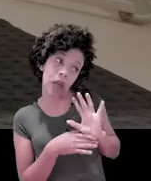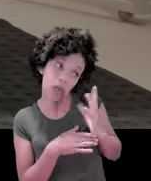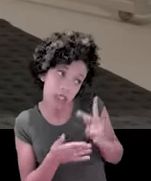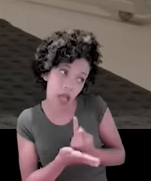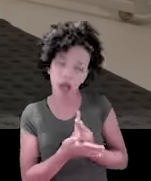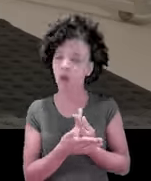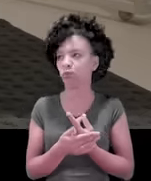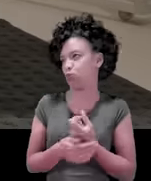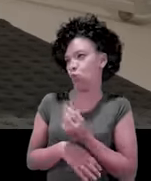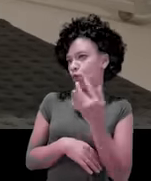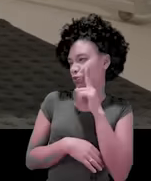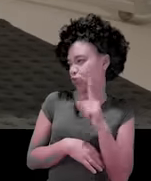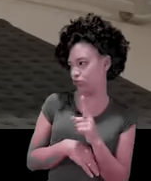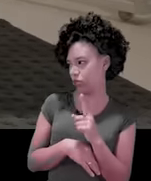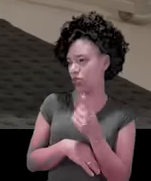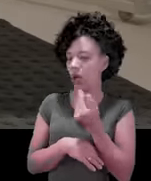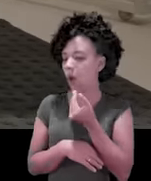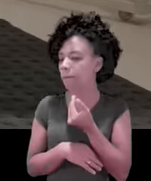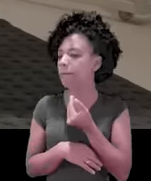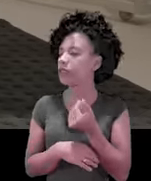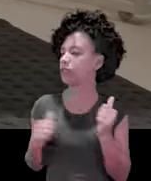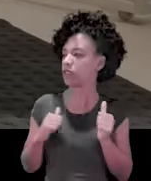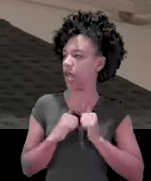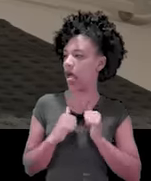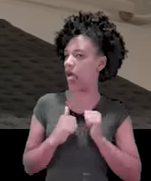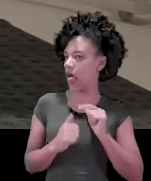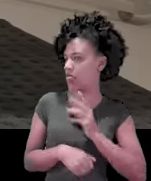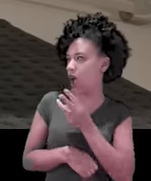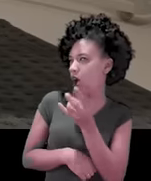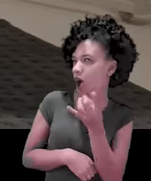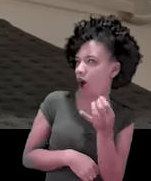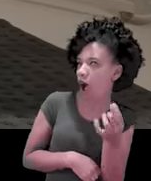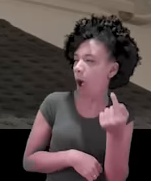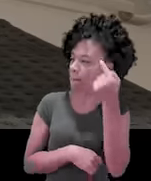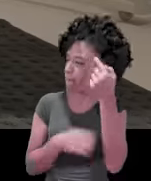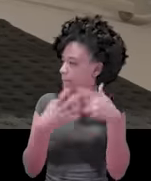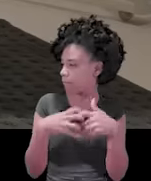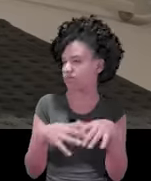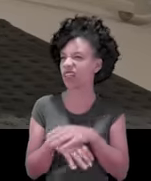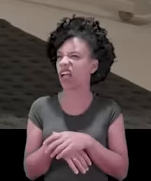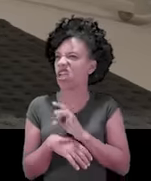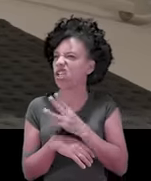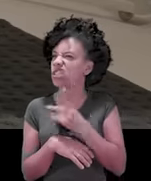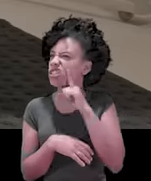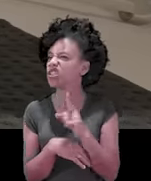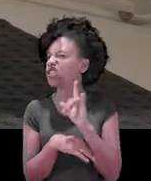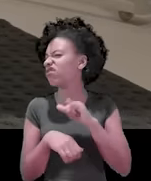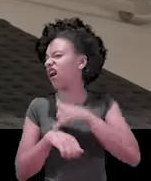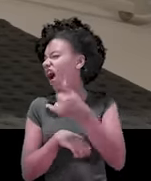E quantos dias geralmente dura Os mantimentos que você leva tem uma conta mental tipo levar vou ficar só três dias